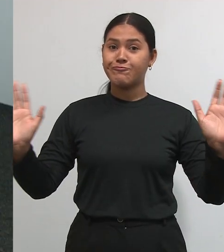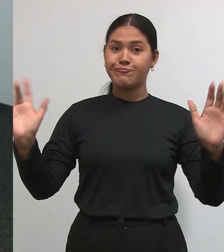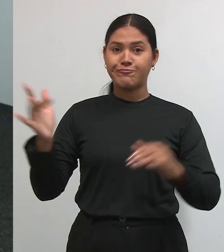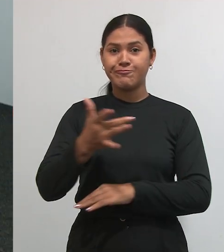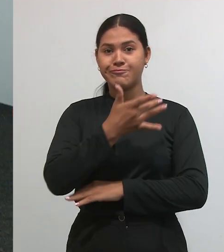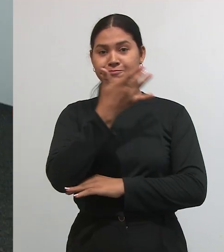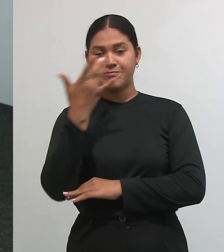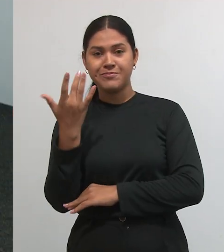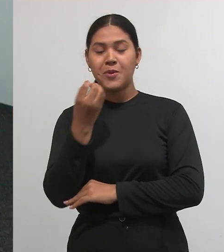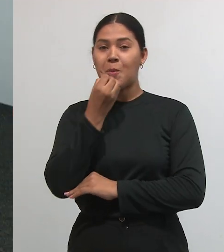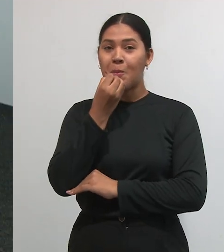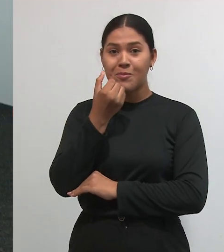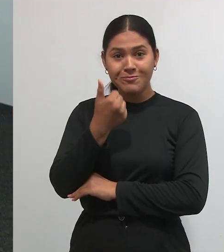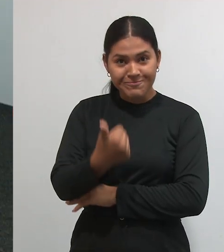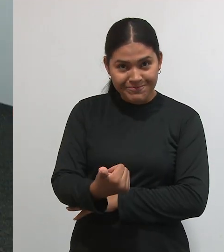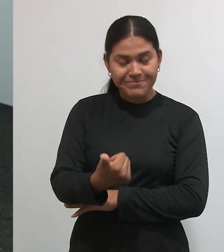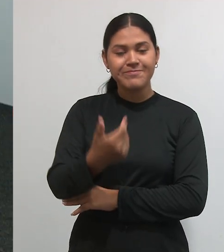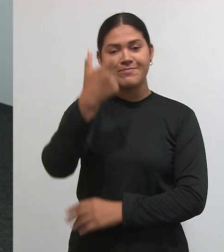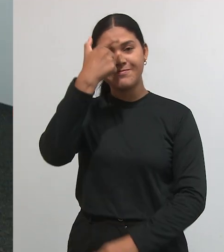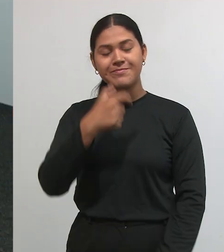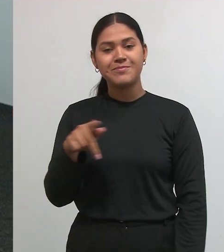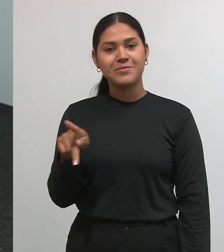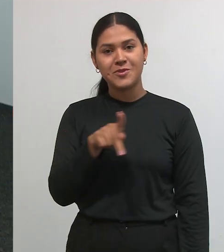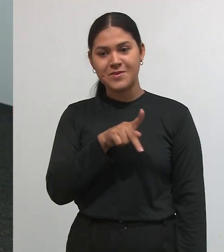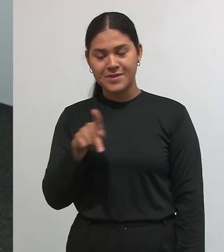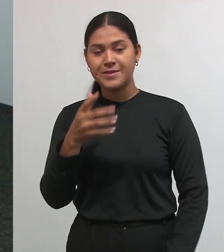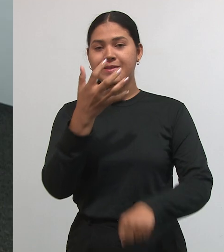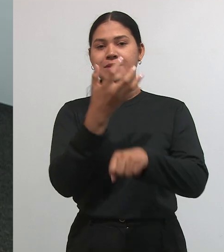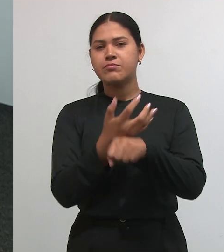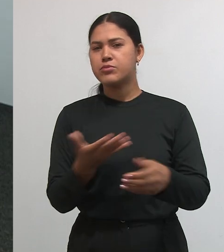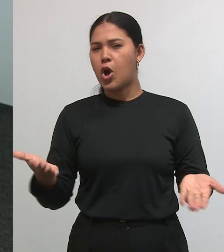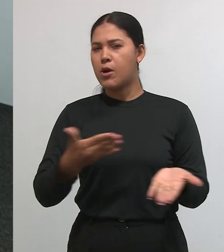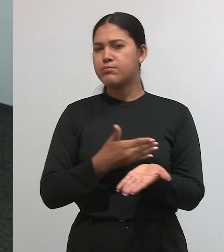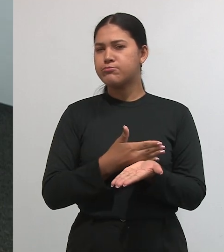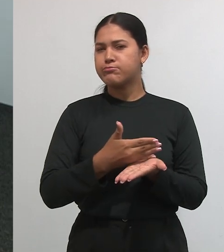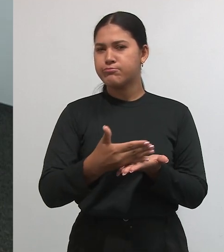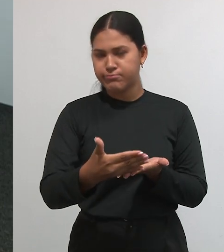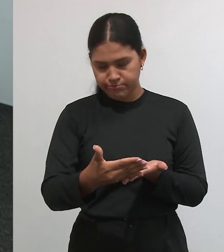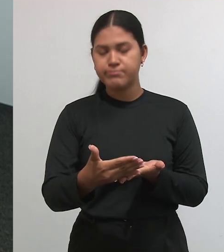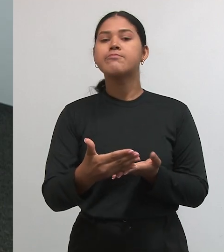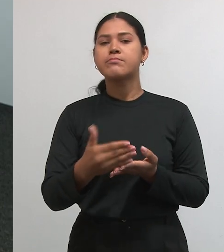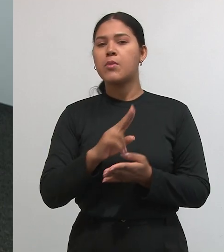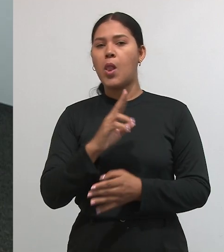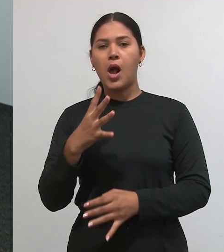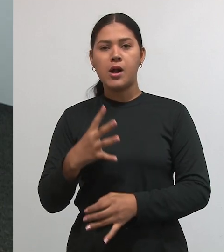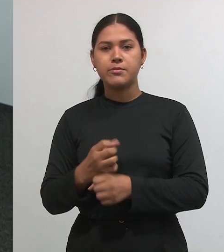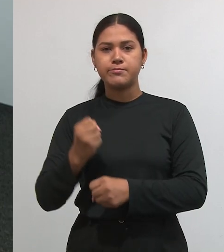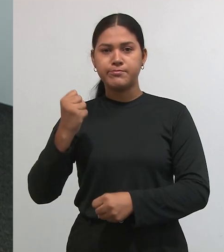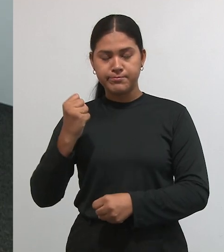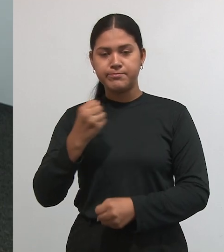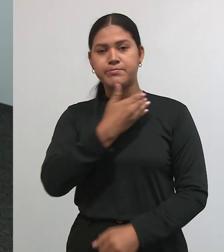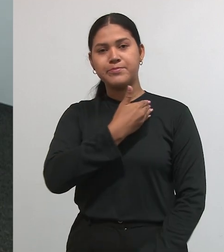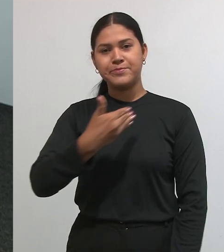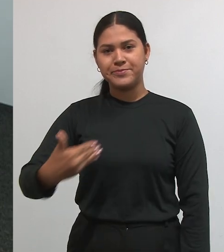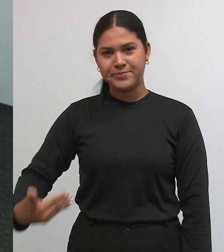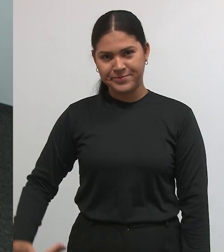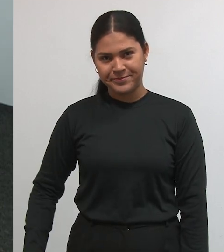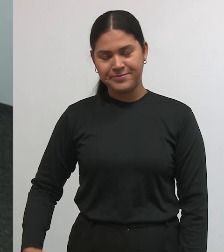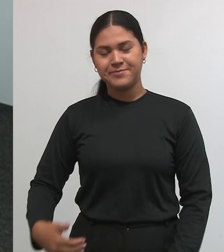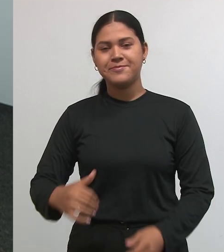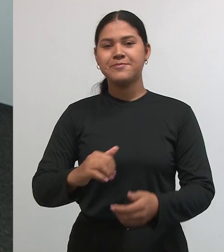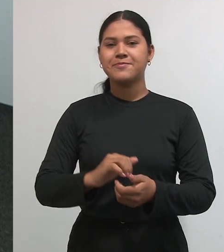Olá, pessoal! Tudo jóia? Eu sou a professora Rucilane e vou ministrar a disciplina de Contabilidade